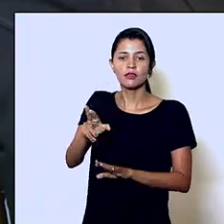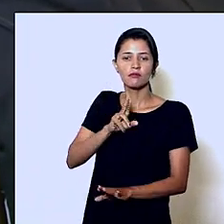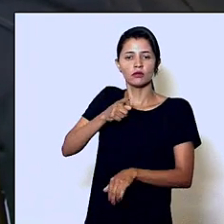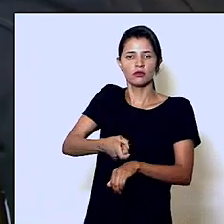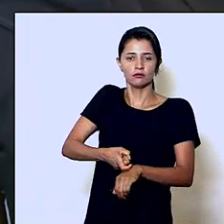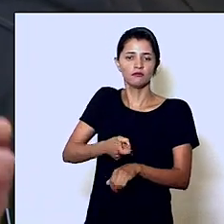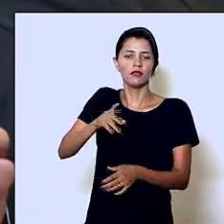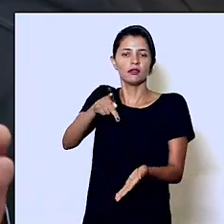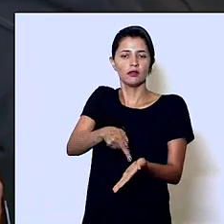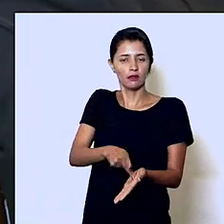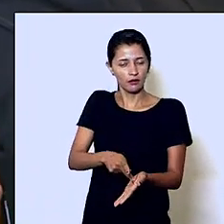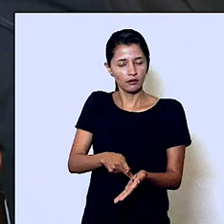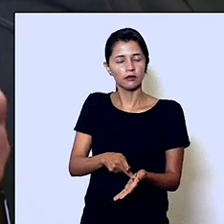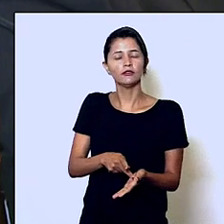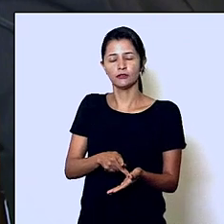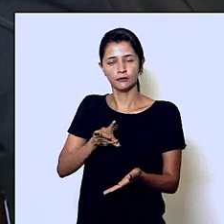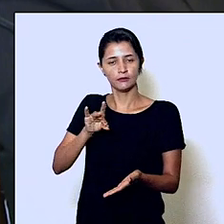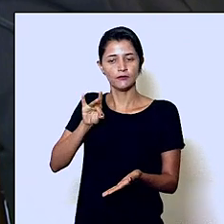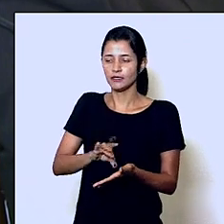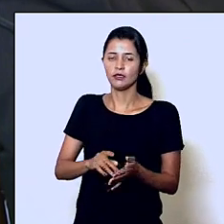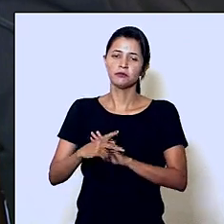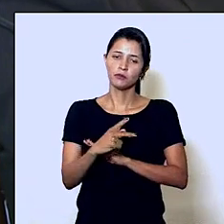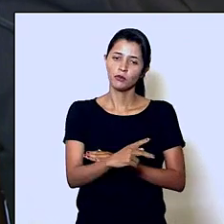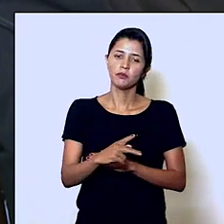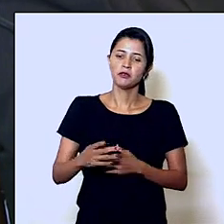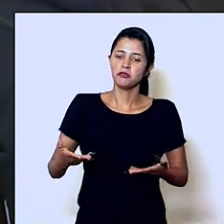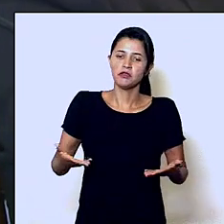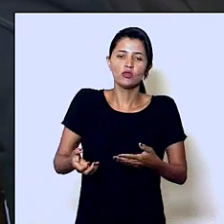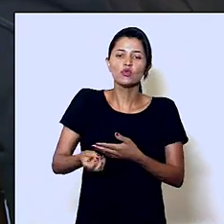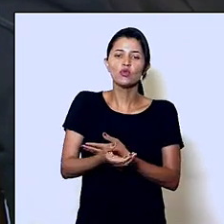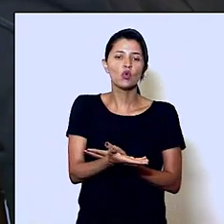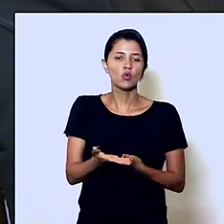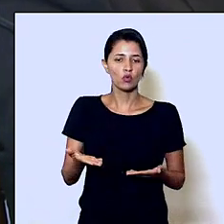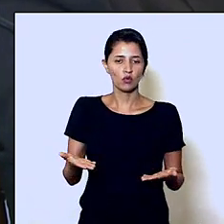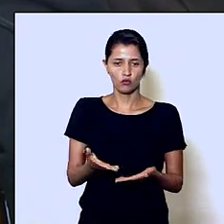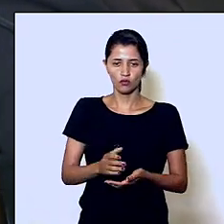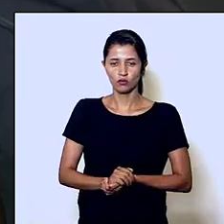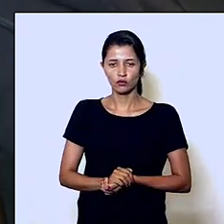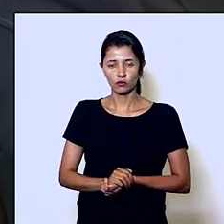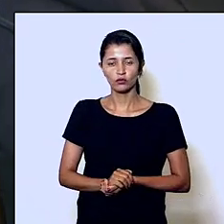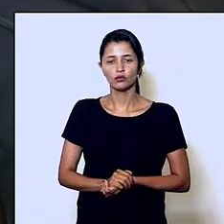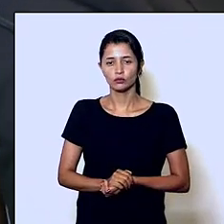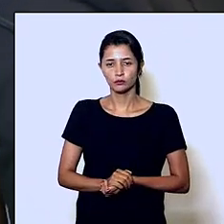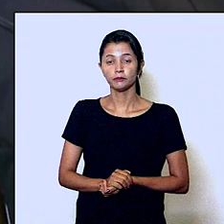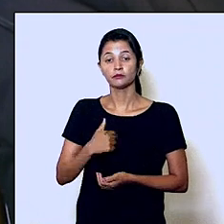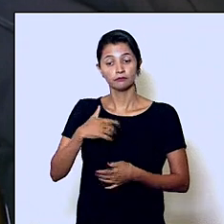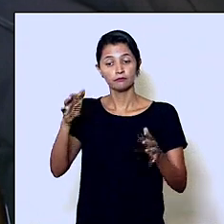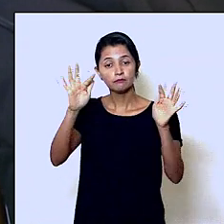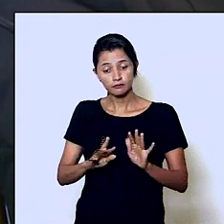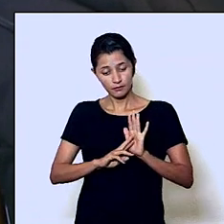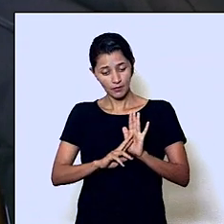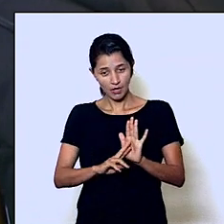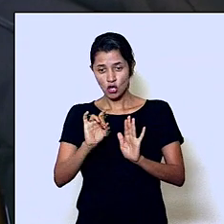muito eficiente, muito moderna. Né. Então, eu fico muito feliz aqui em representar, não só como diplomata de carreira,